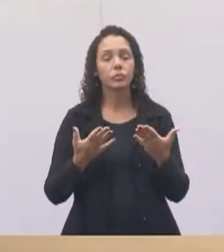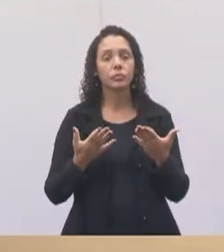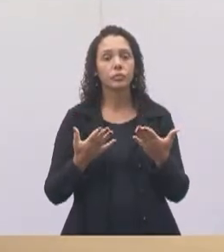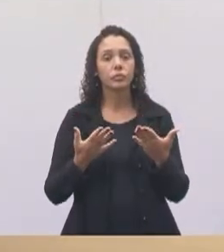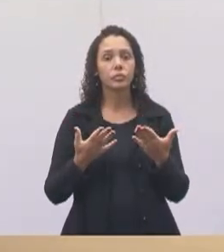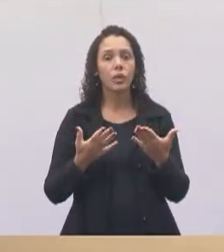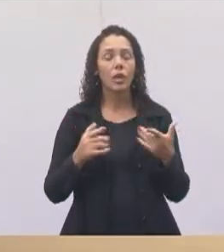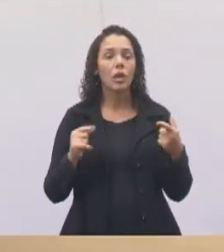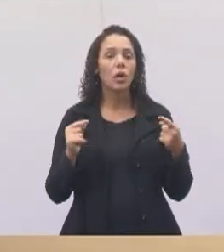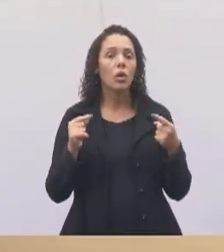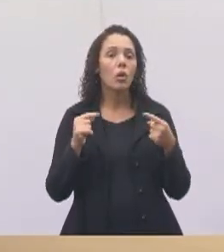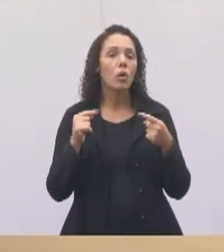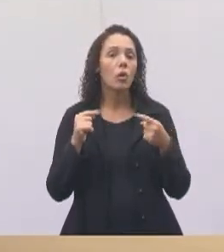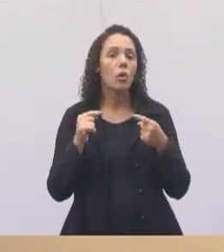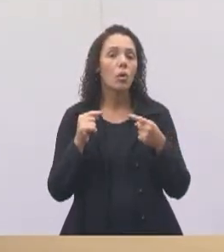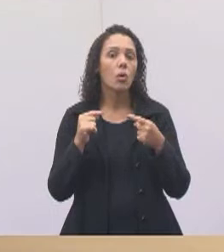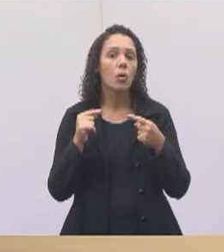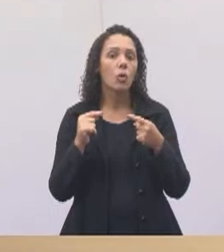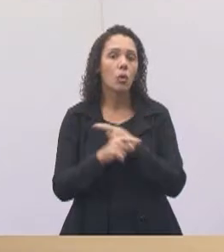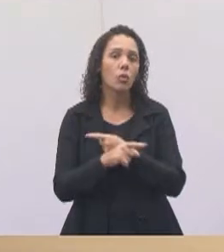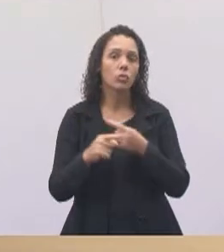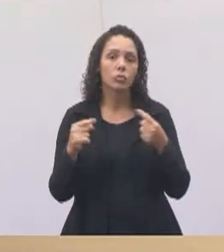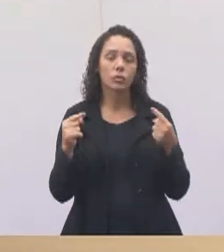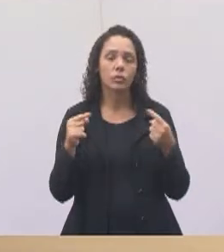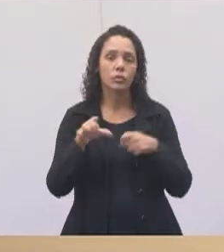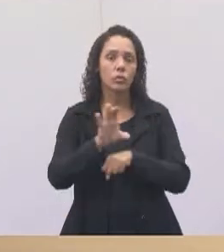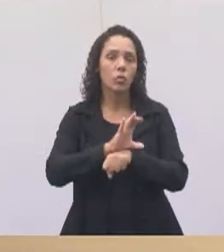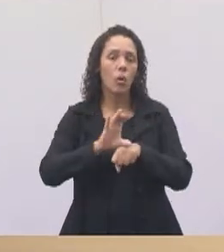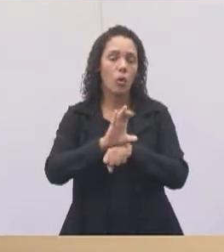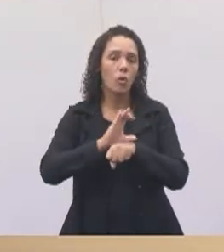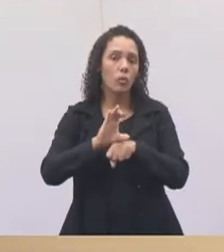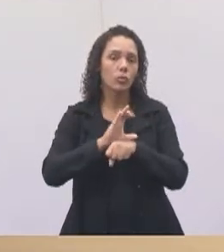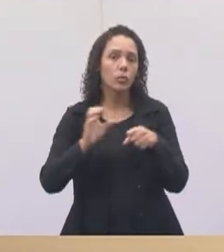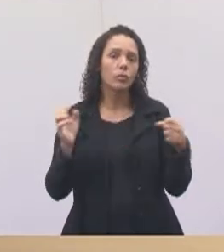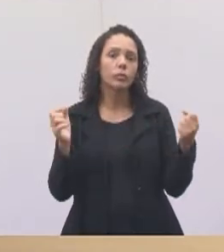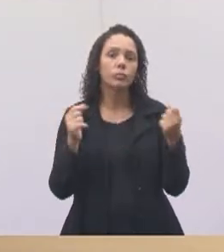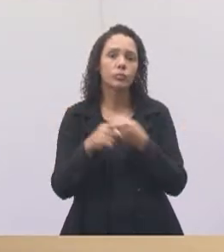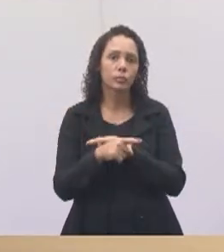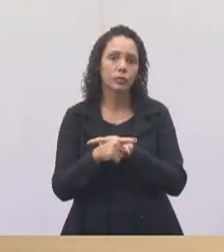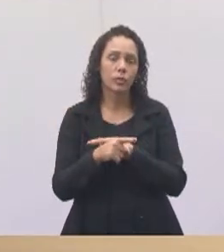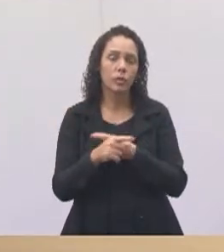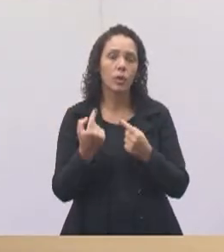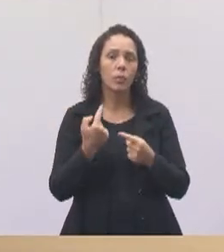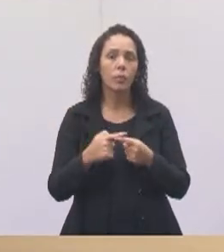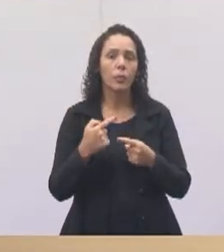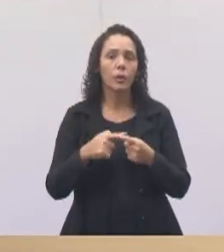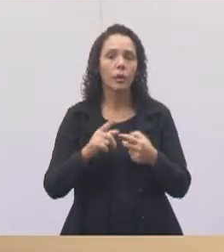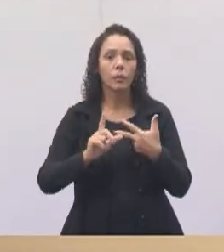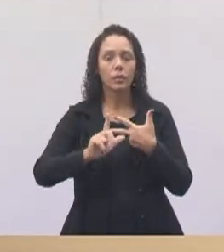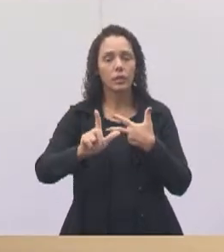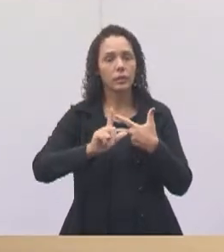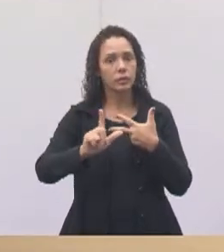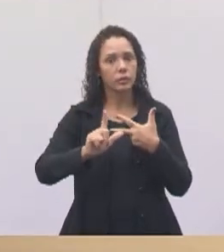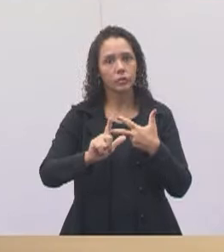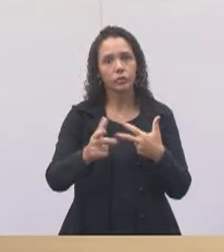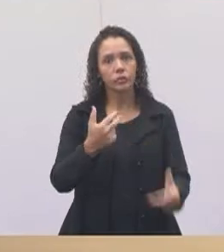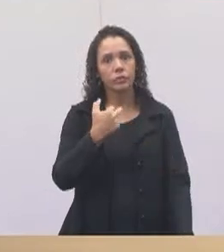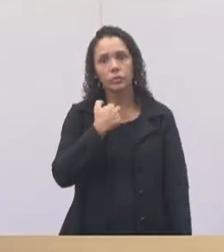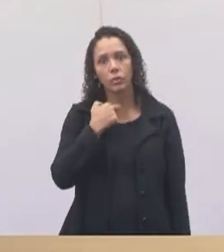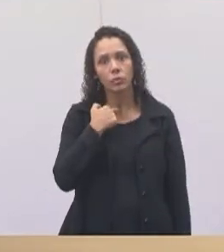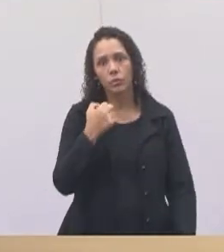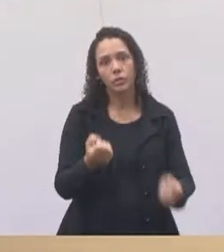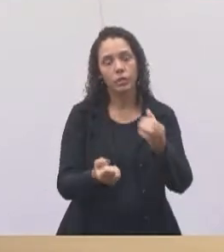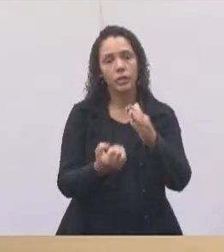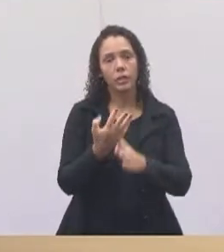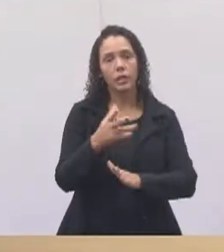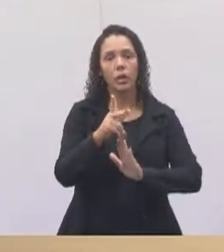fora da Constituição Federal, porque o vereador, o legislativo, ele não pode criar um